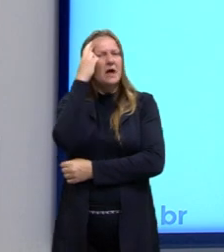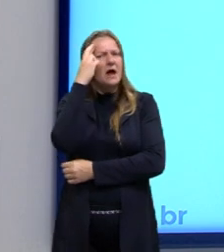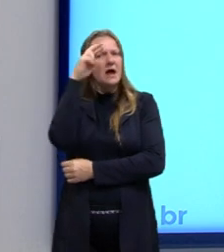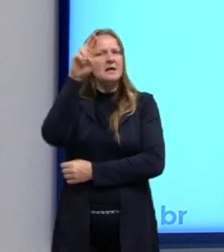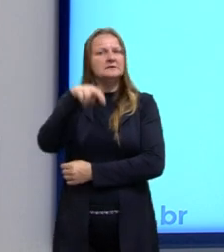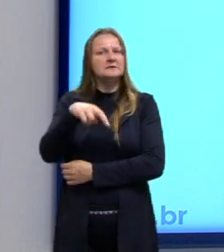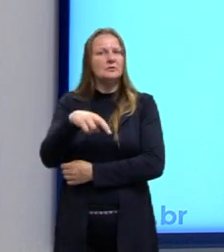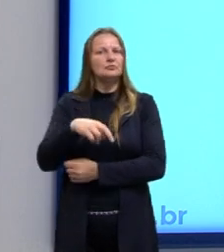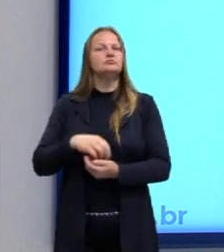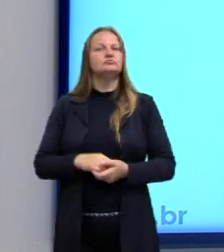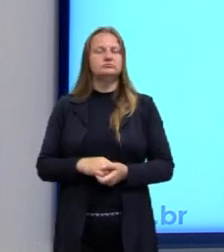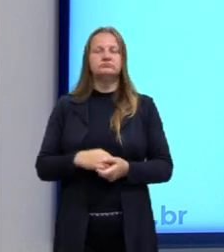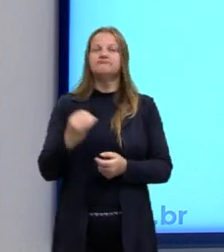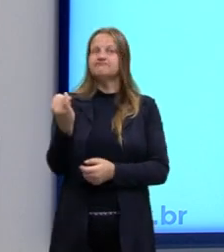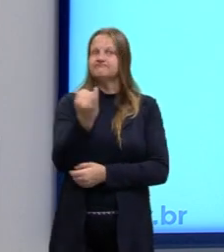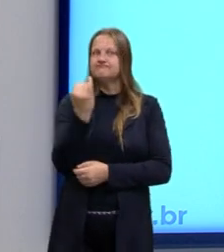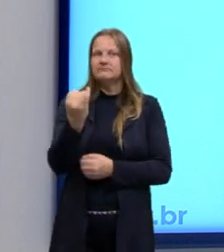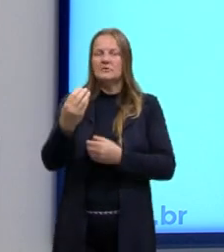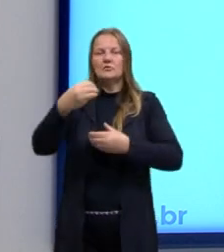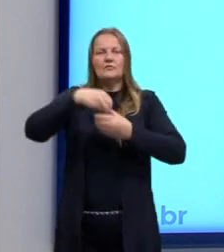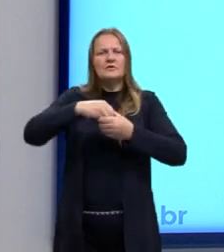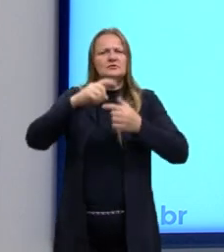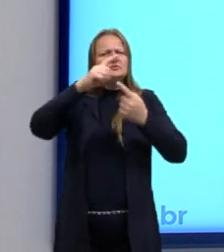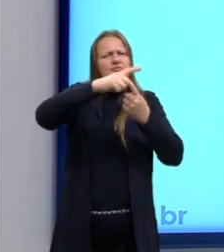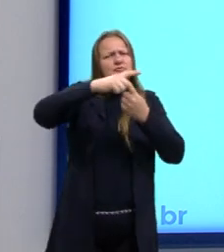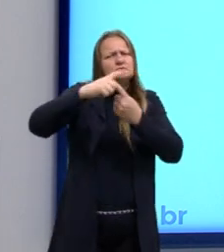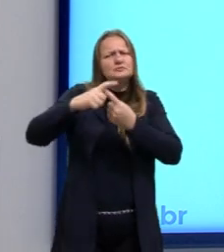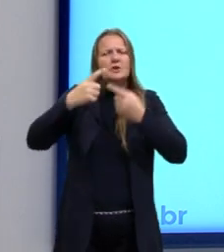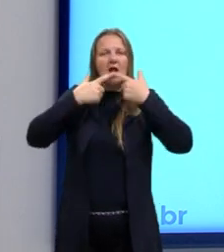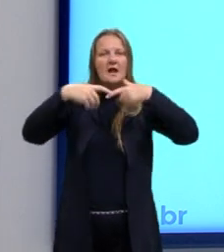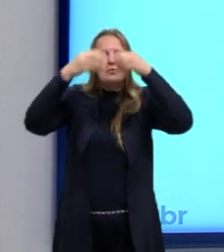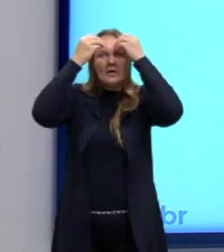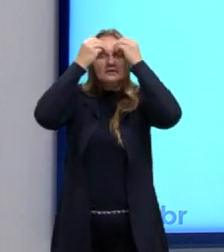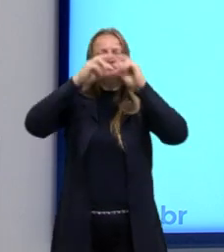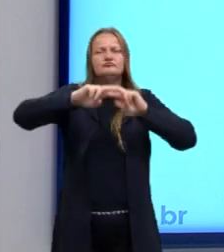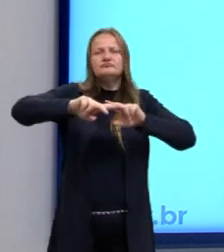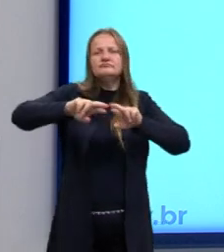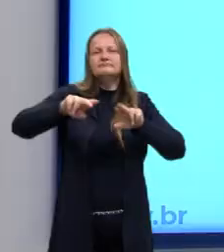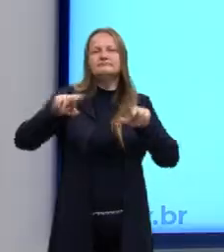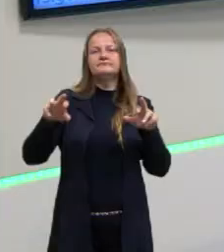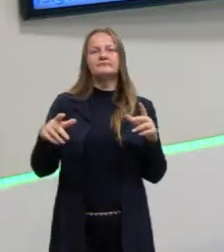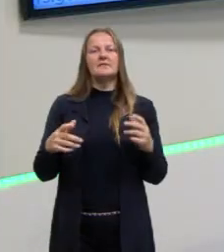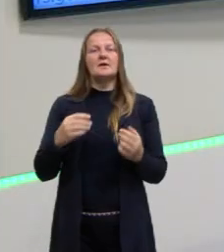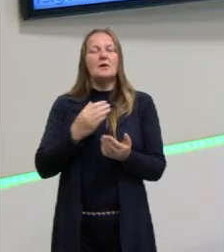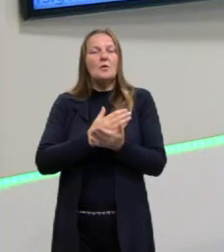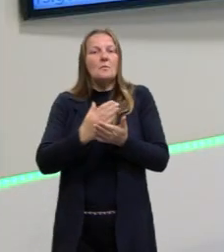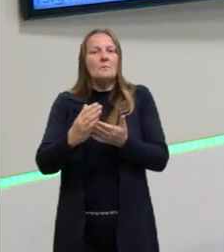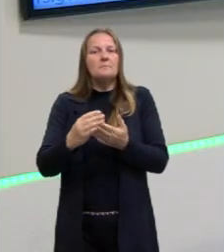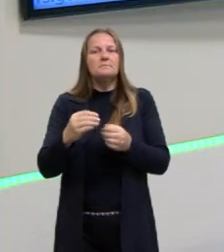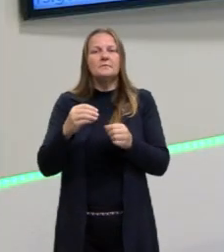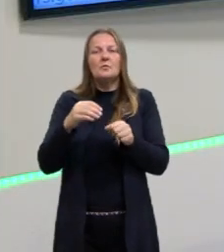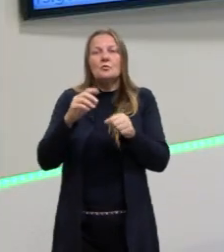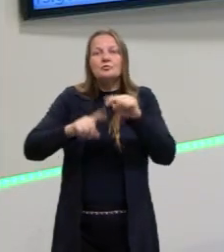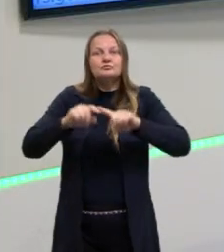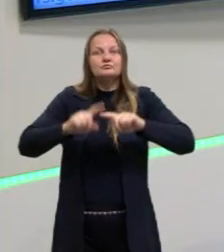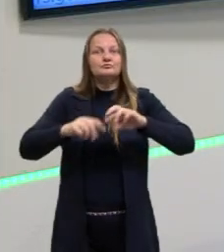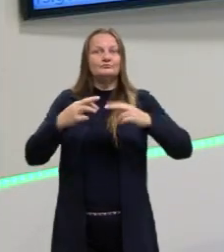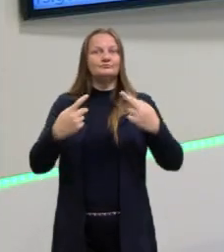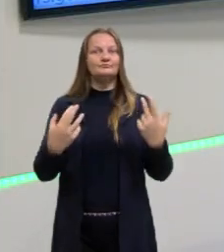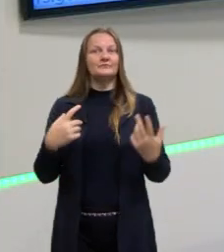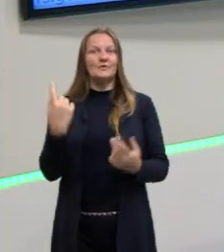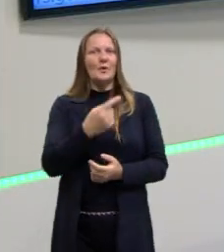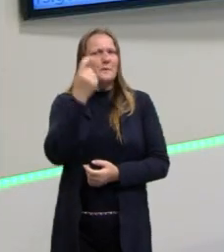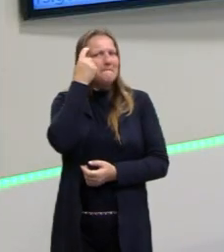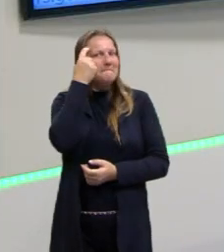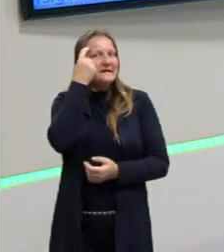e aí as várias formas de linguagem mas é pela linguagem que nós conseguimos material aquilo